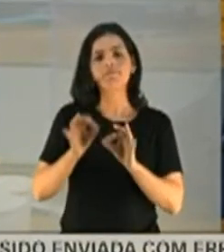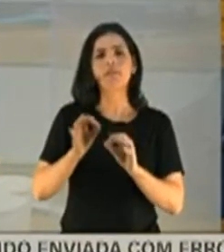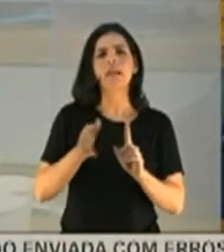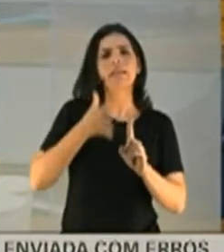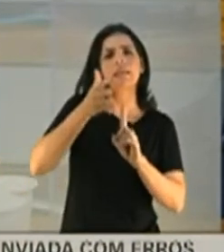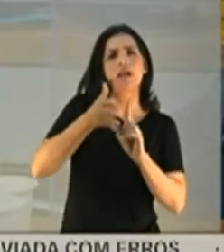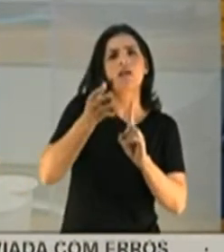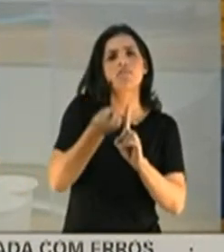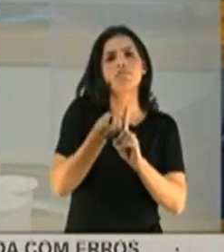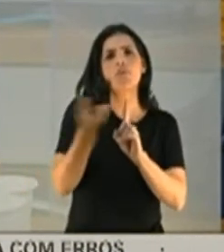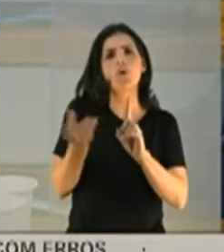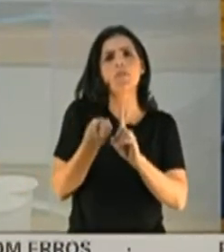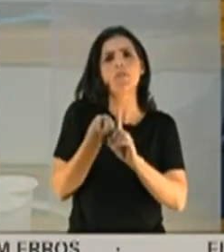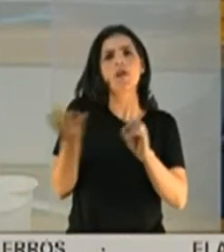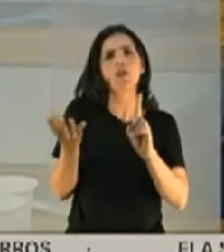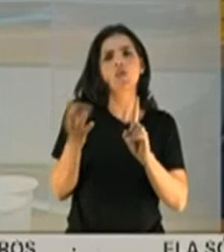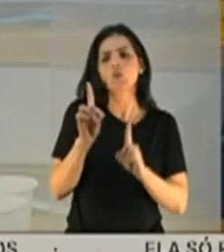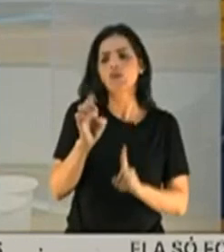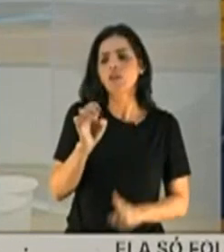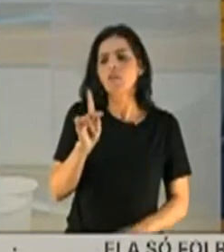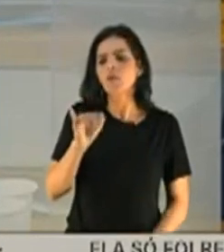também, mas que